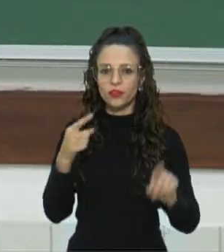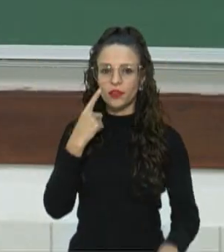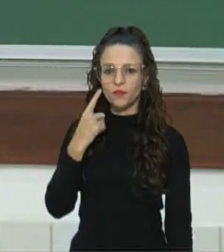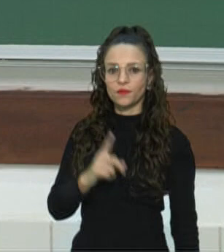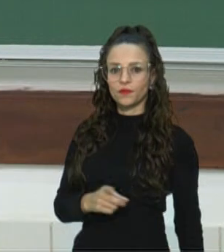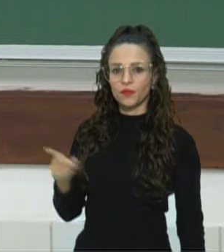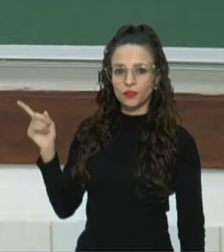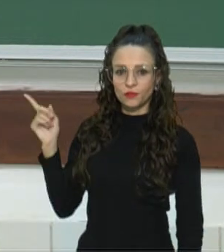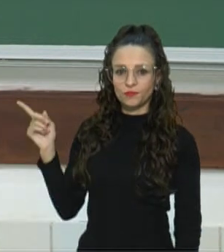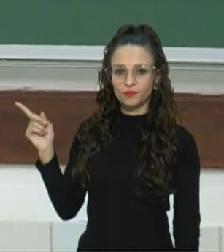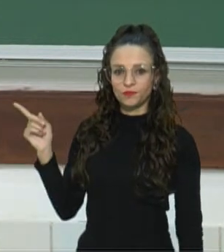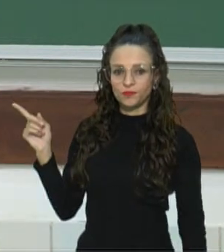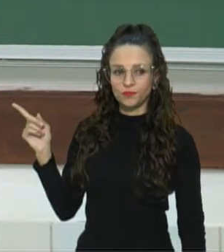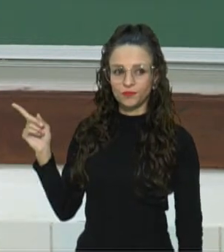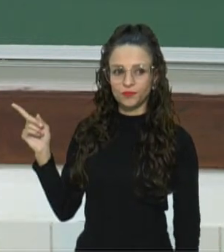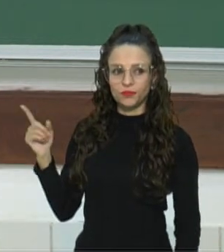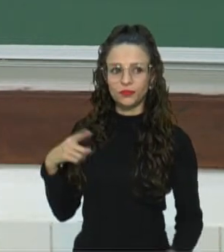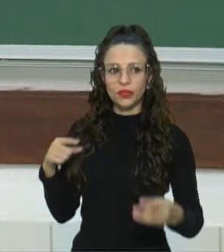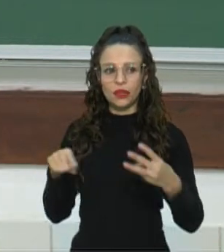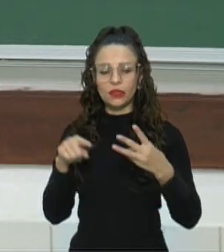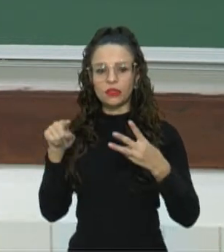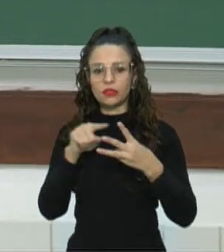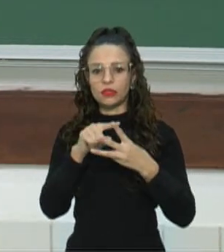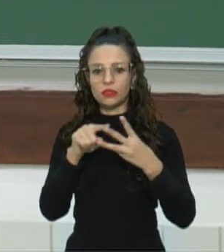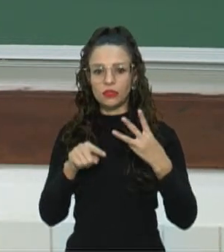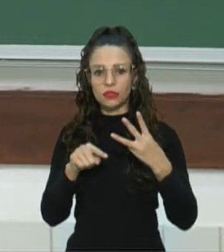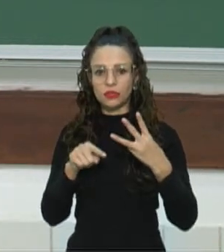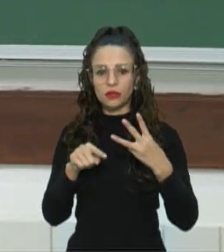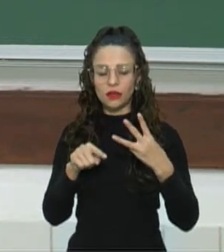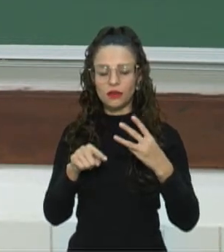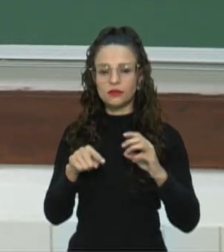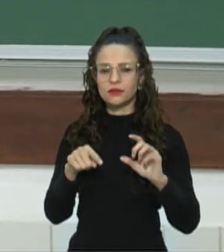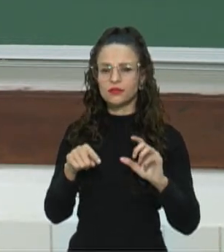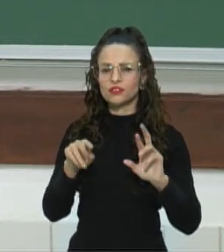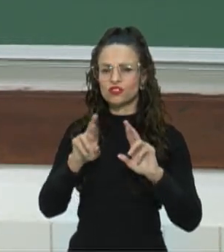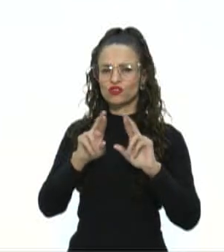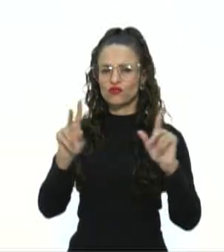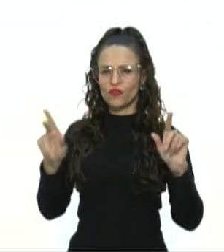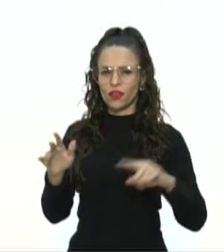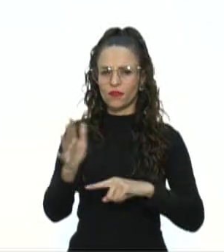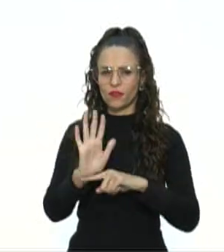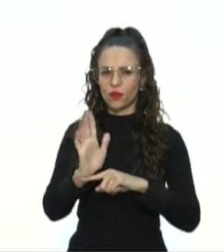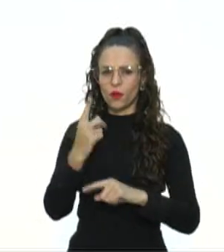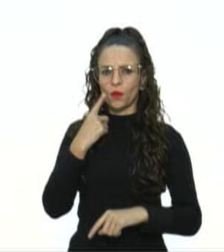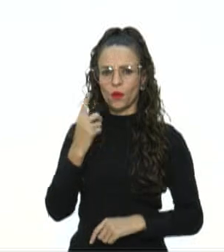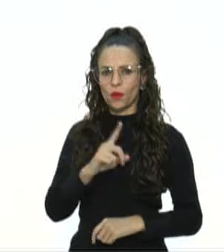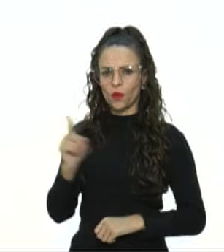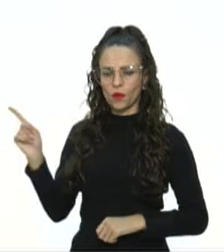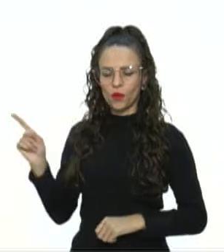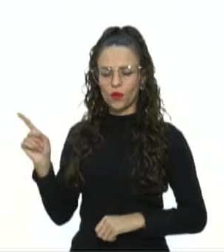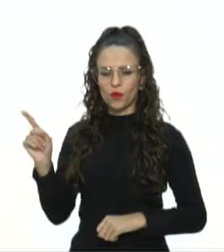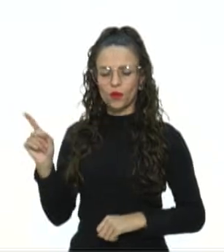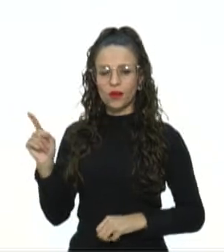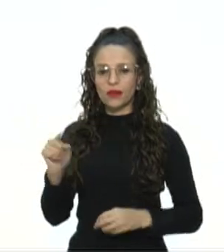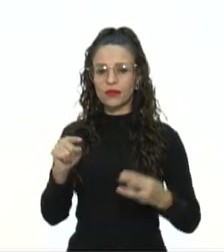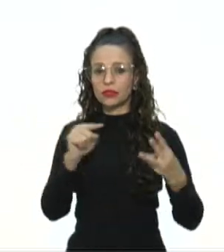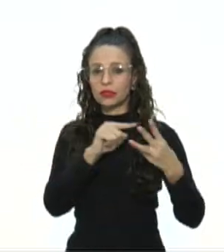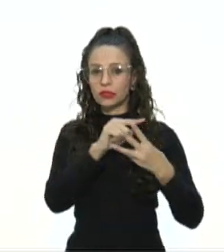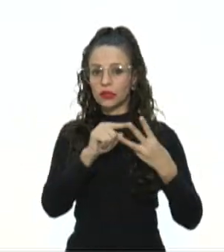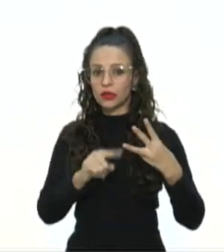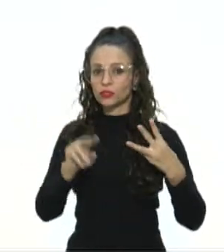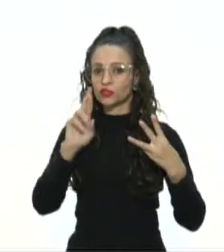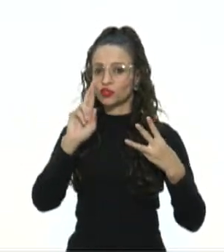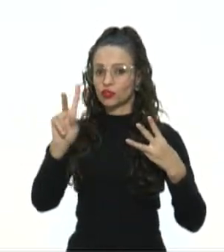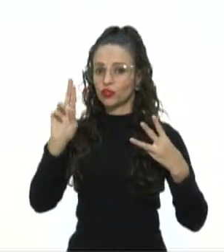que nós temos três situações, três animações distintas, né? Então, como vocês podem ver, são três estilos